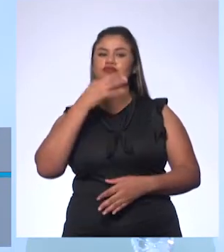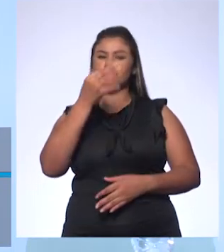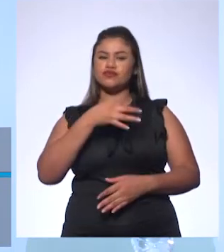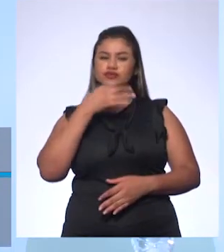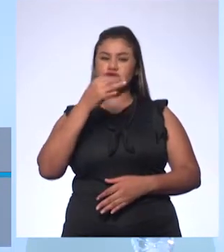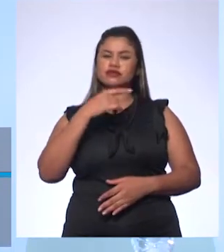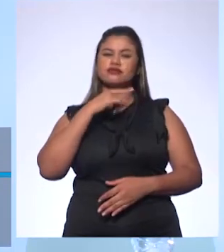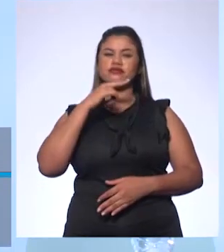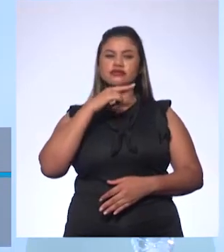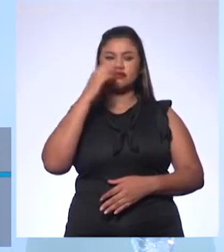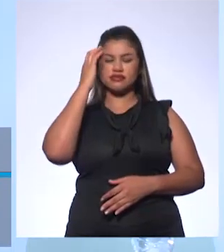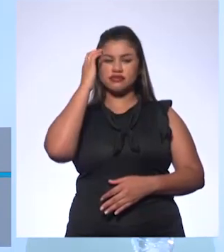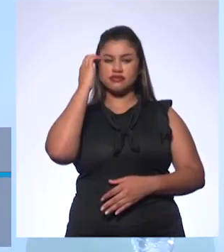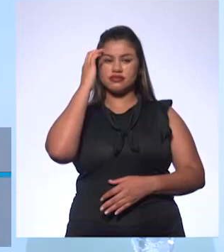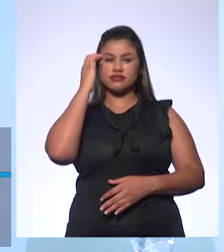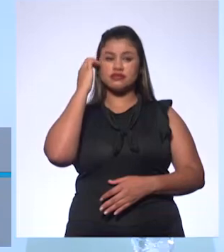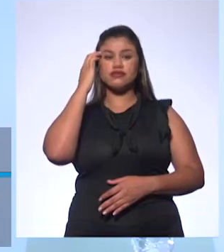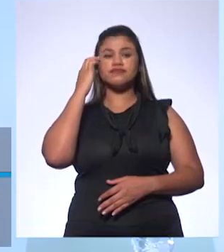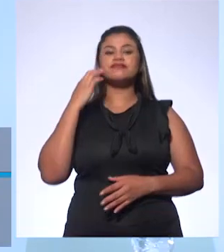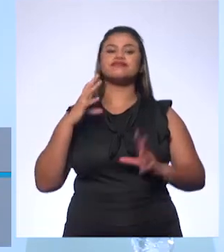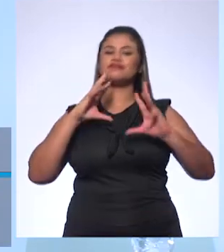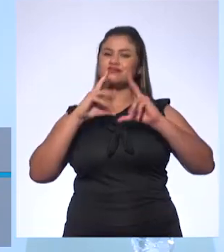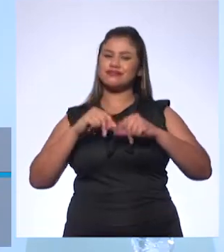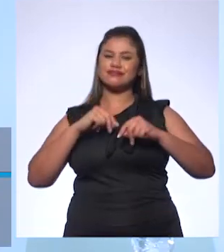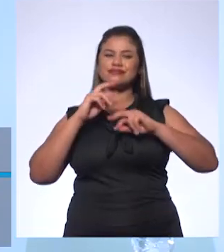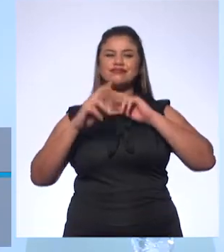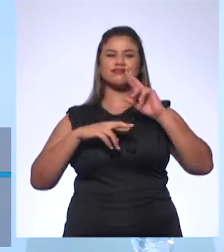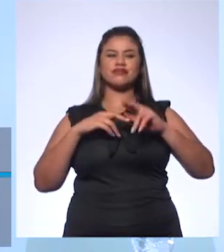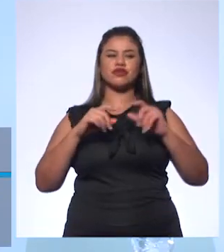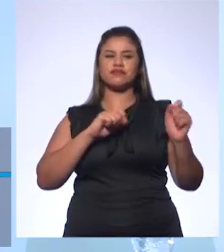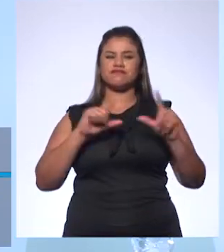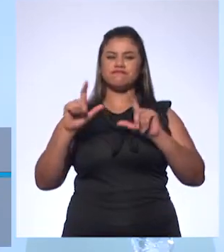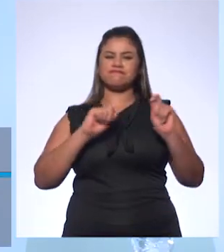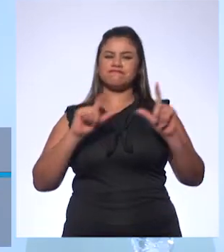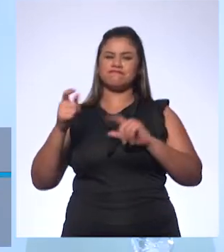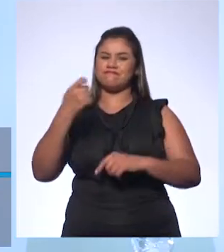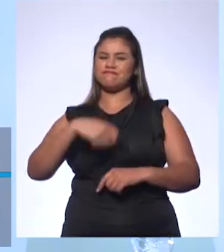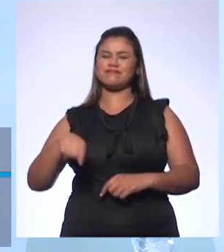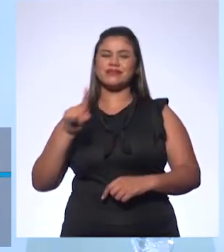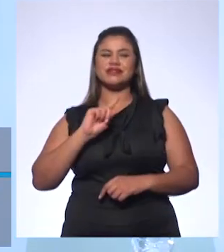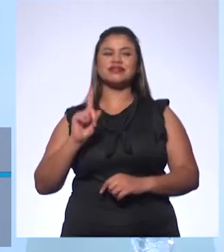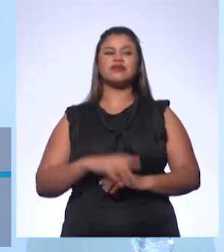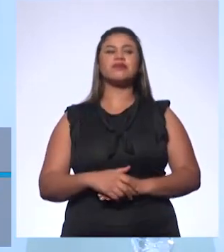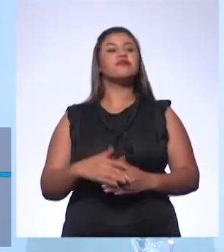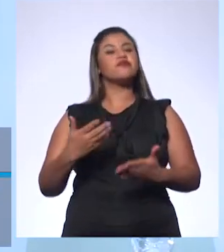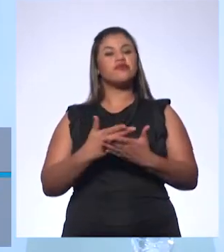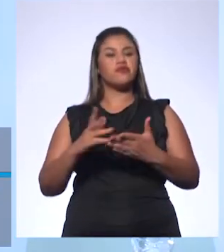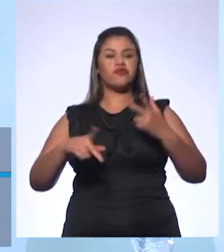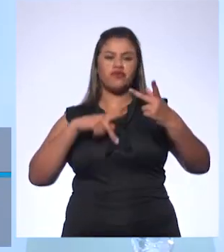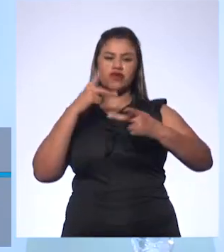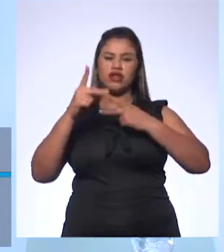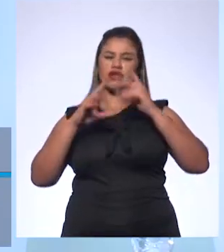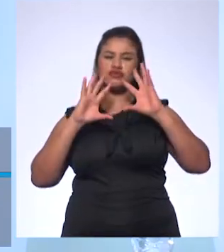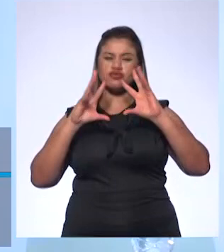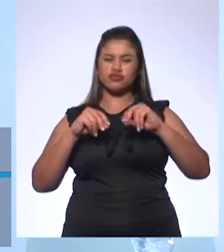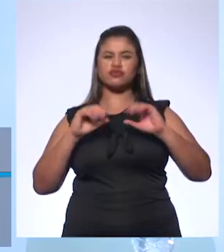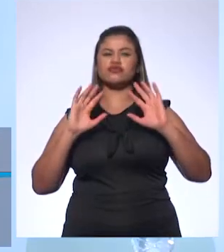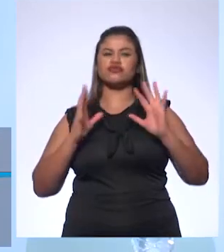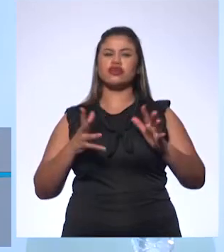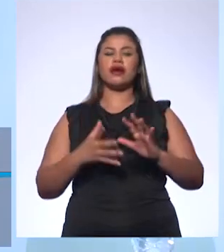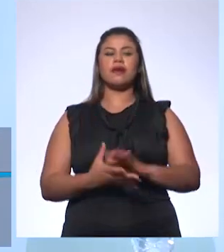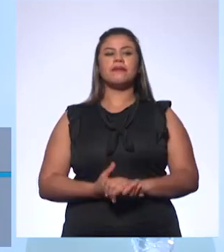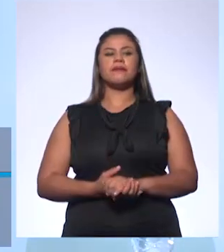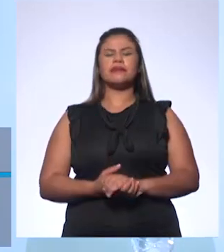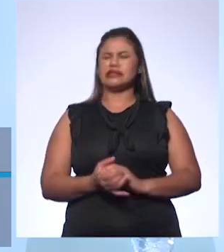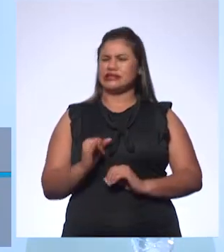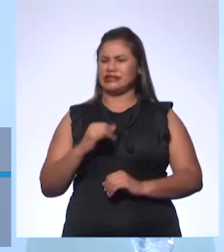colocaram bastante. Então já colocaram todos. Eu nem vou passar a outra tela que eu ia passar, porque vocês falaram todos, quer dizer, ou quase todos. Será que